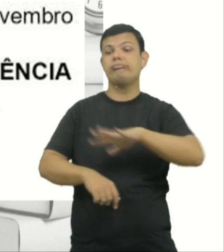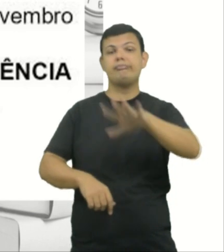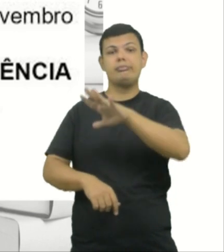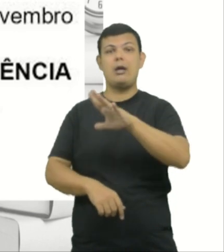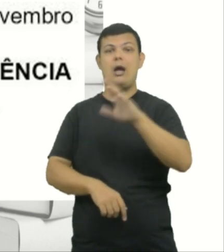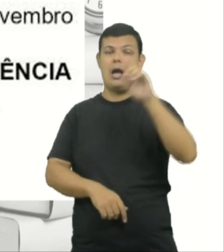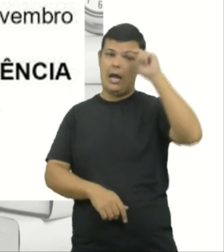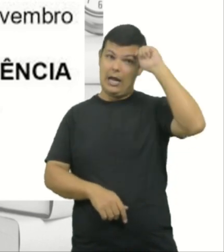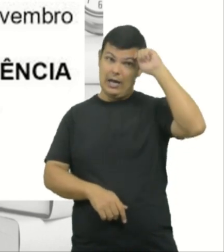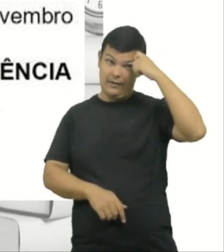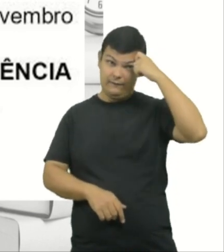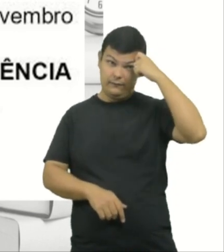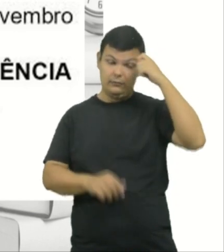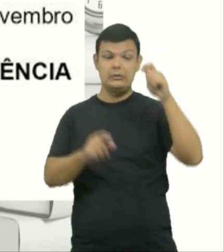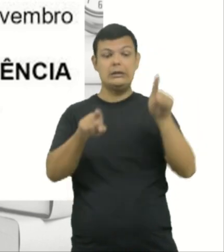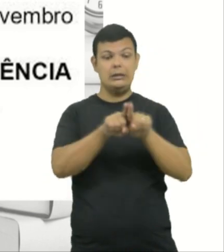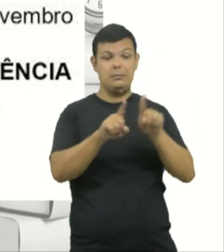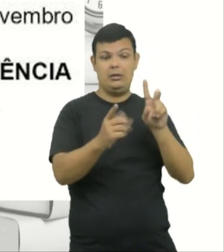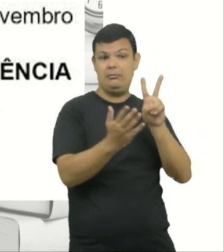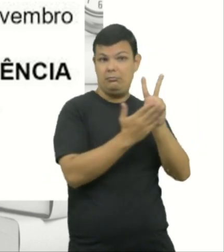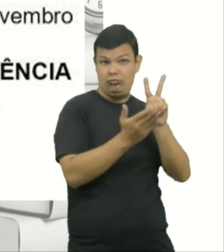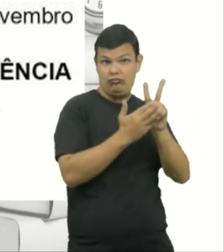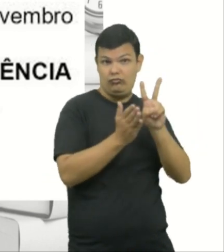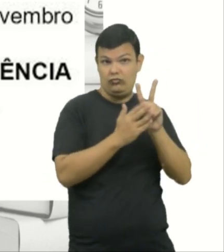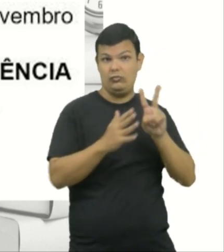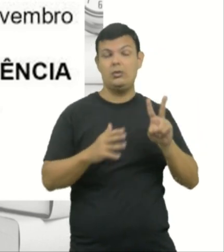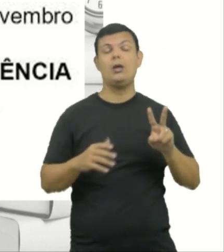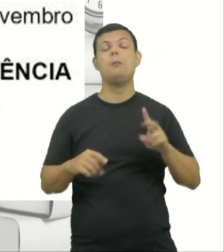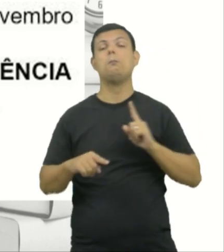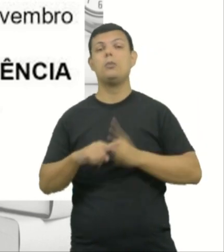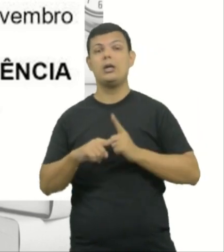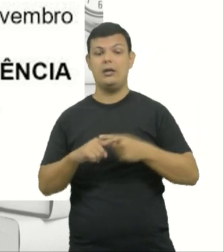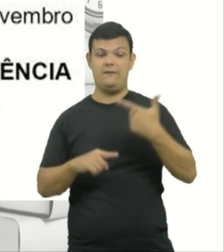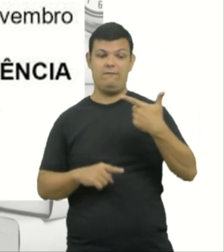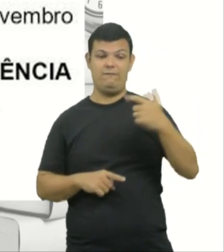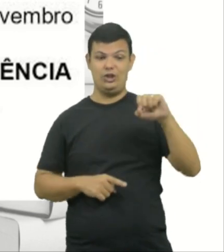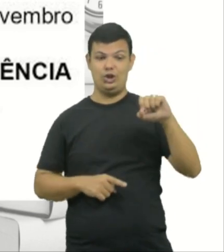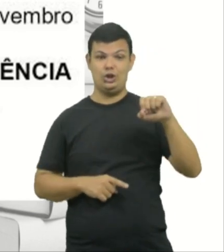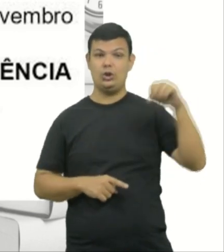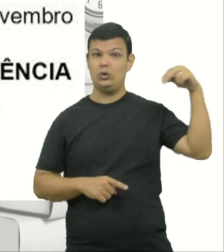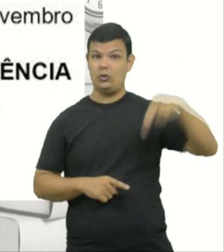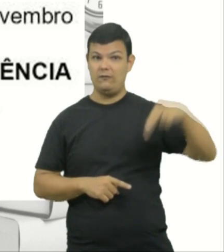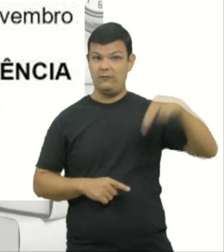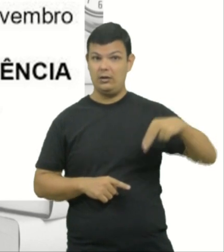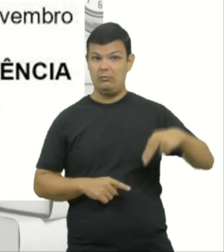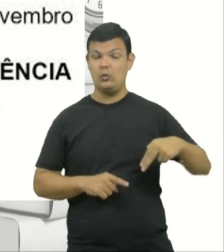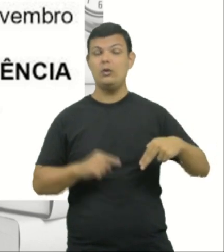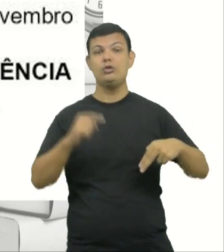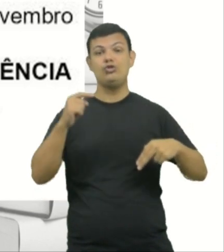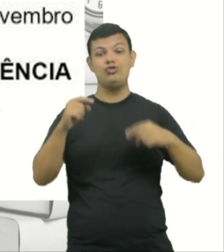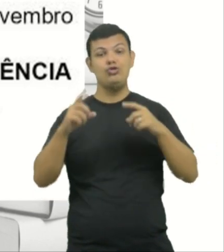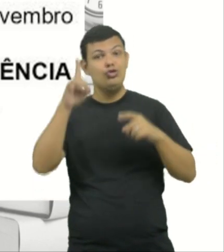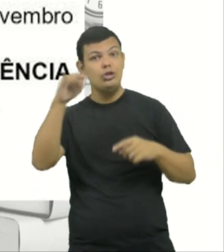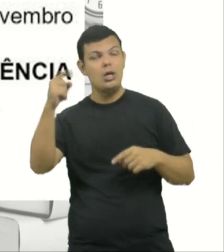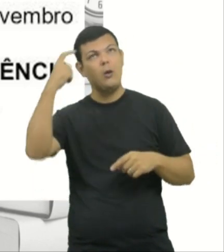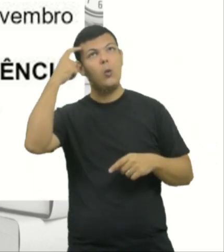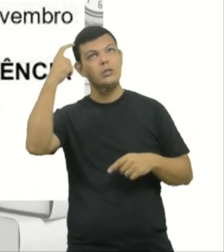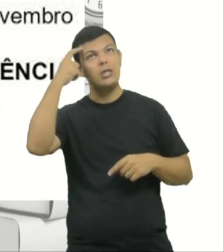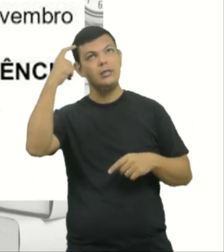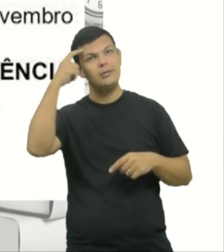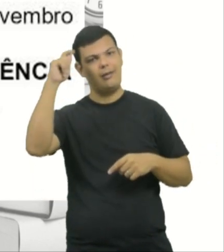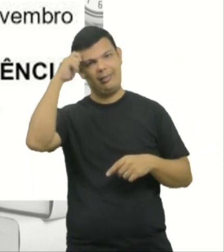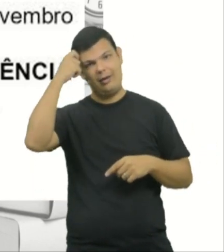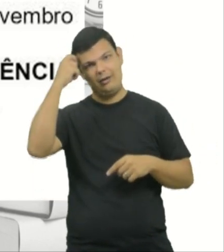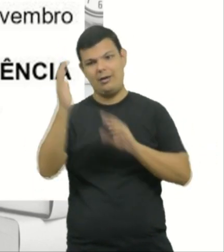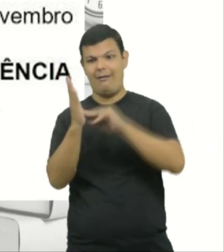afro-brasileira e indígena, além de estabelecer que o 20 de novembro é o Dia da Consciência Negra no calendário